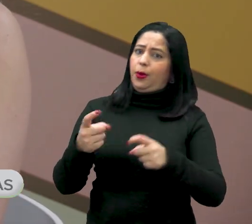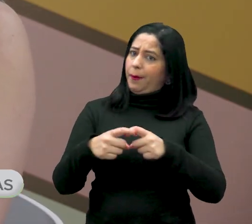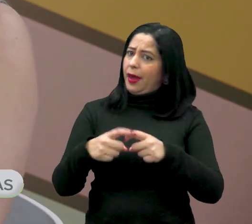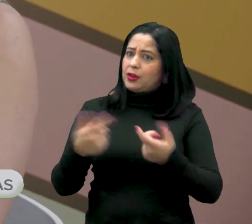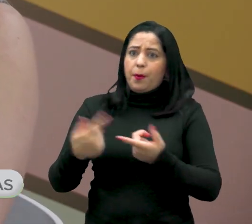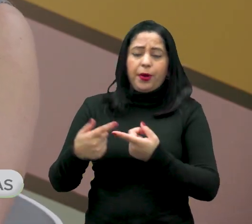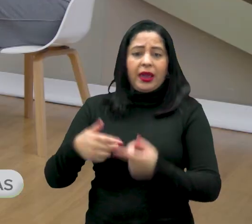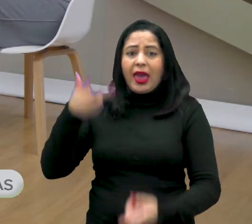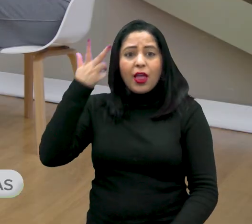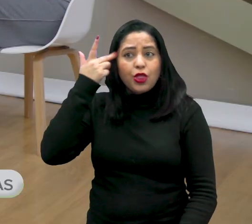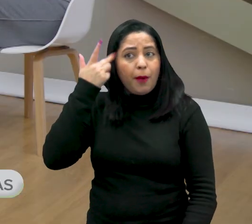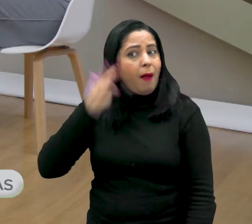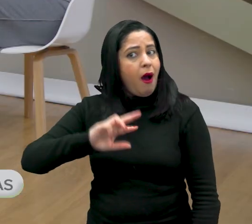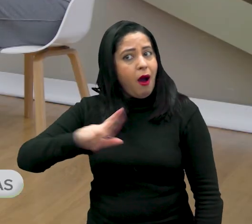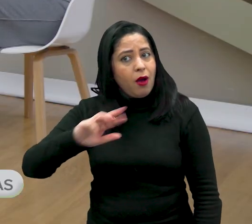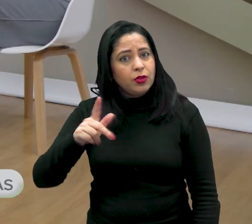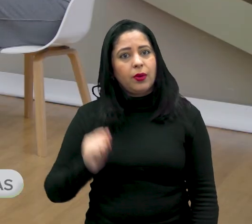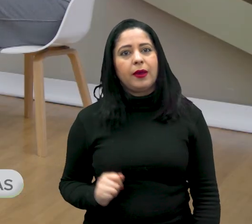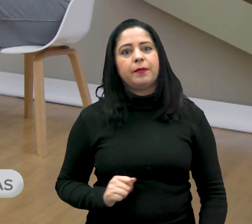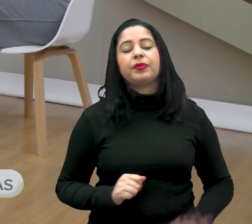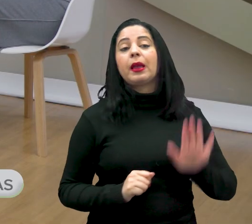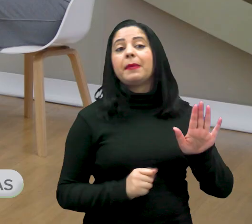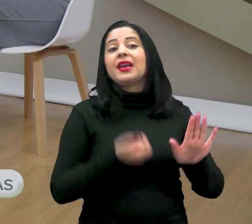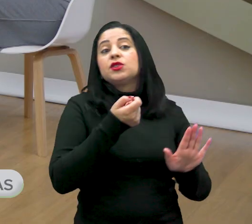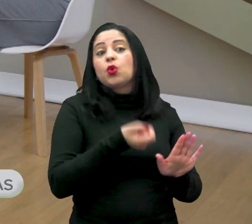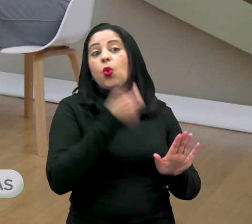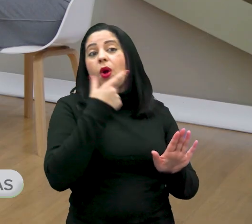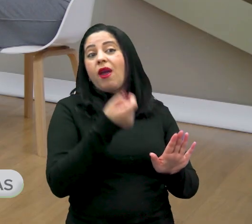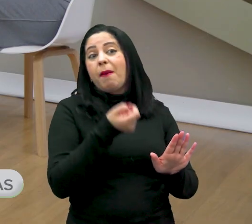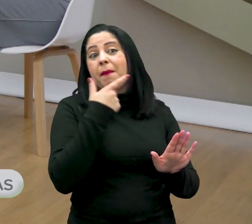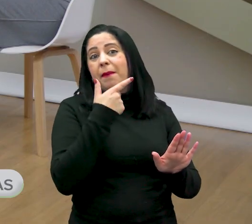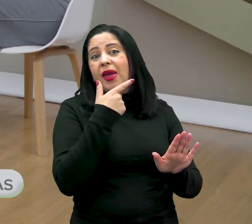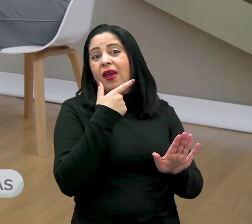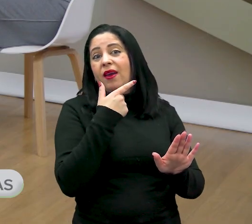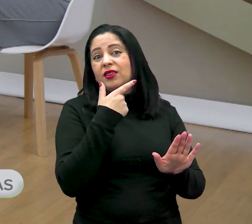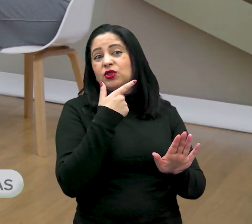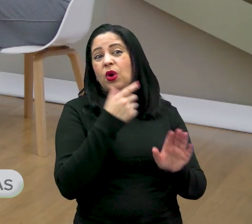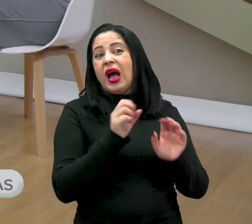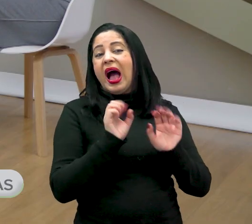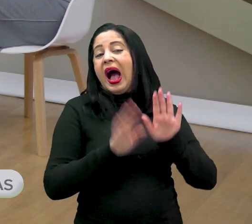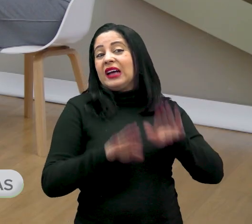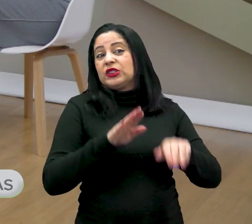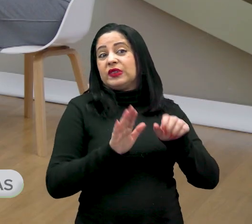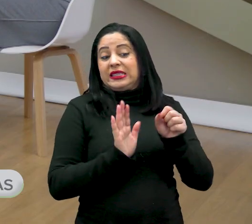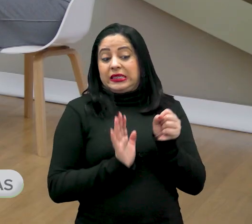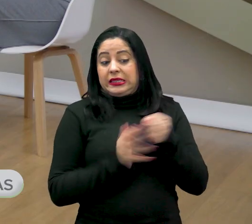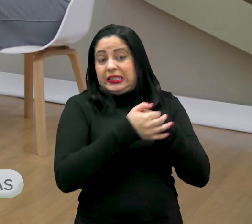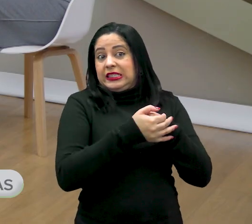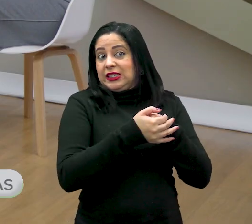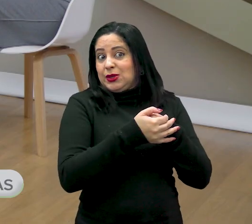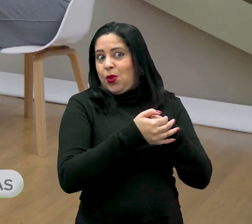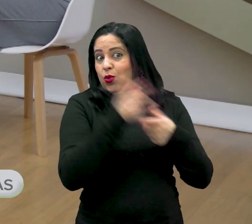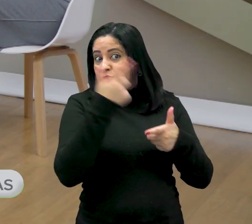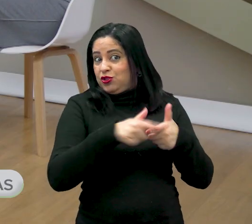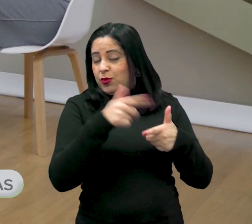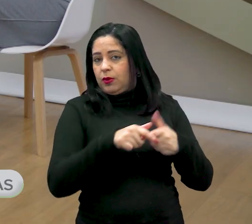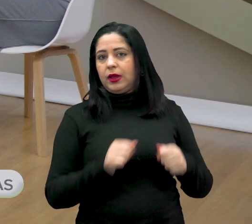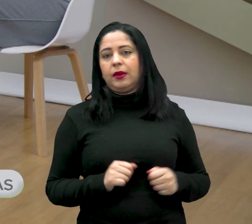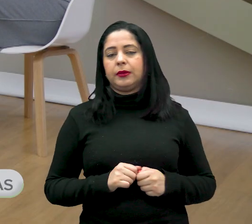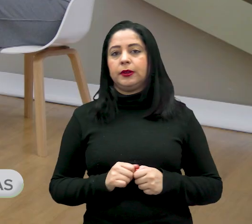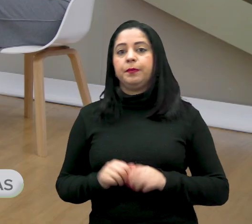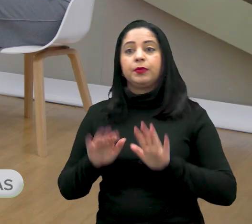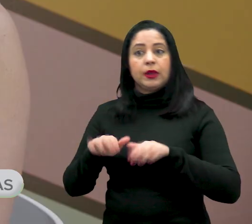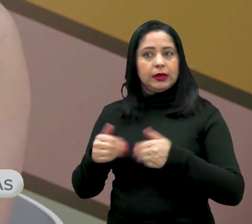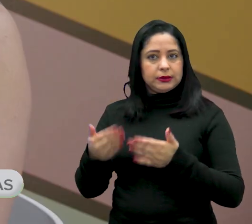normal, precisa avaliar o quanto Sim. antes, né? Mas e o anti-inflamatório, ele pode ser um risco no sentido de camuflar algum problema que pode ser maior?